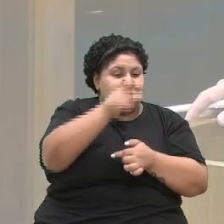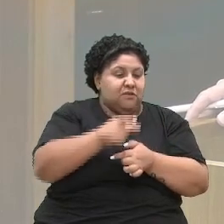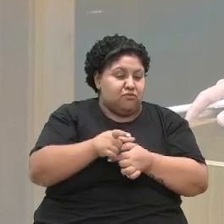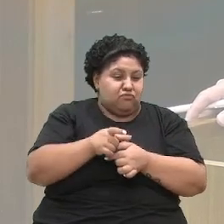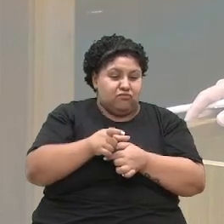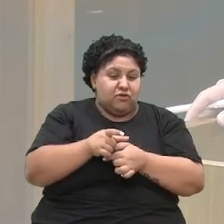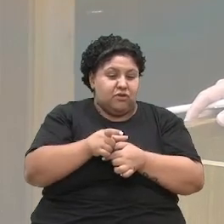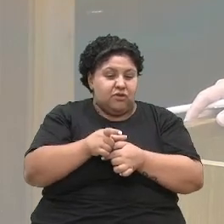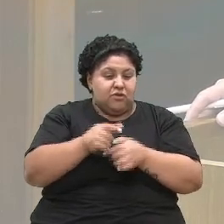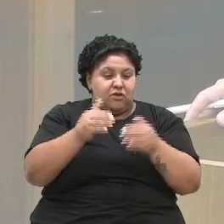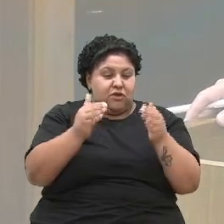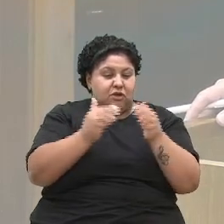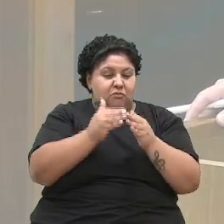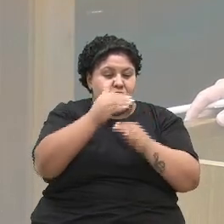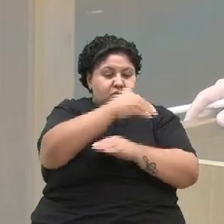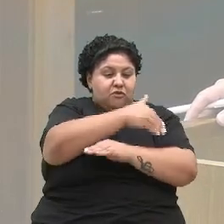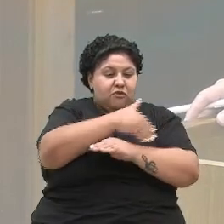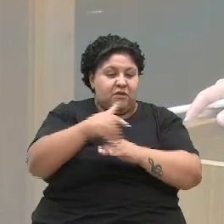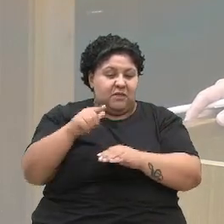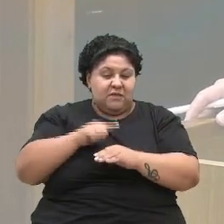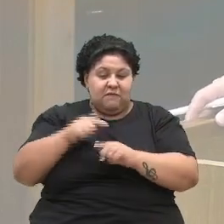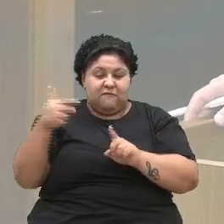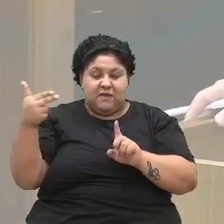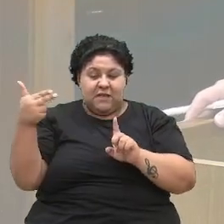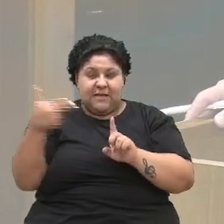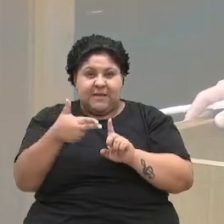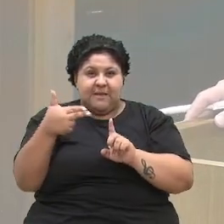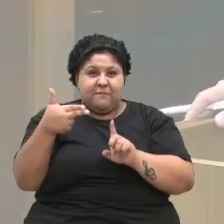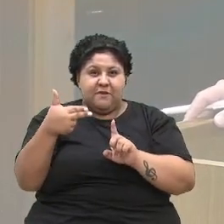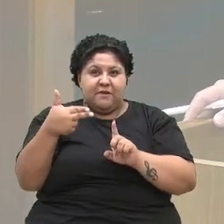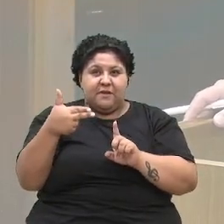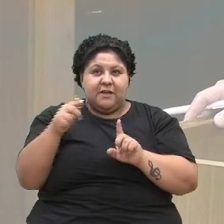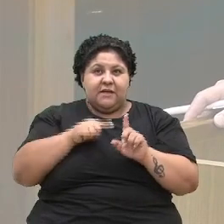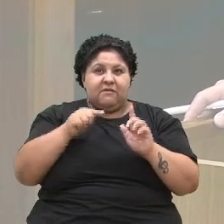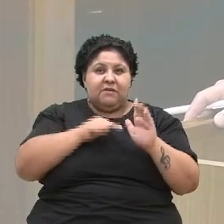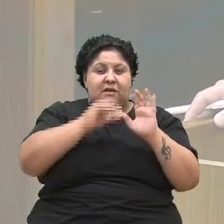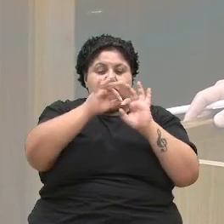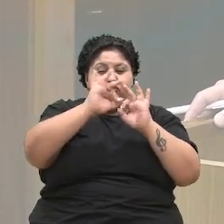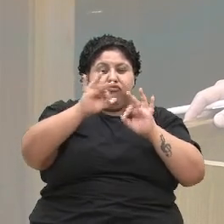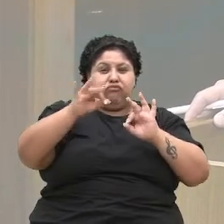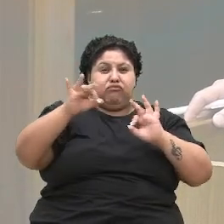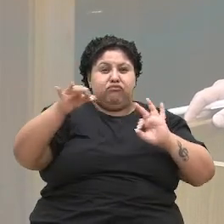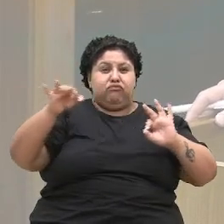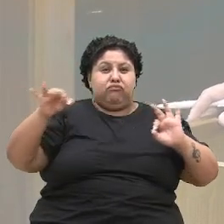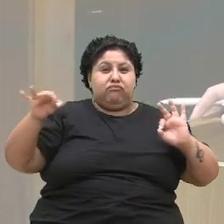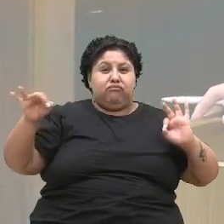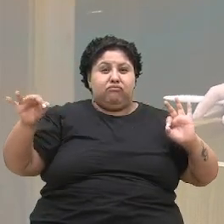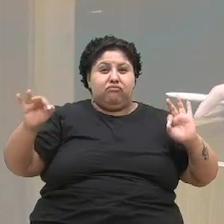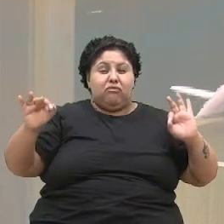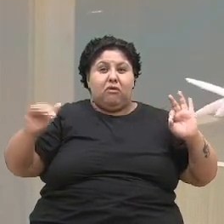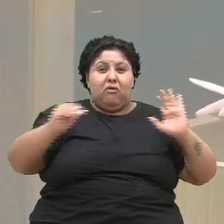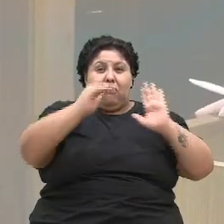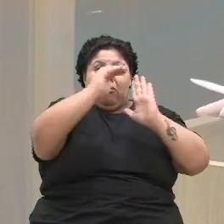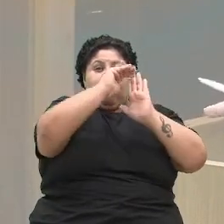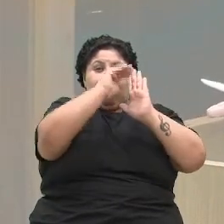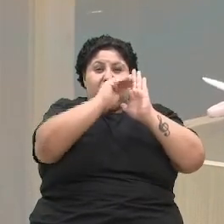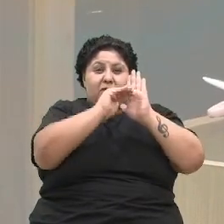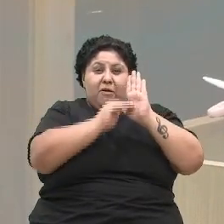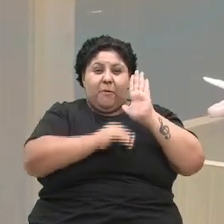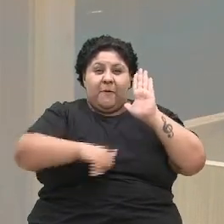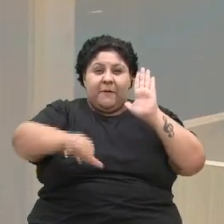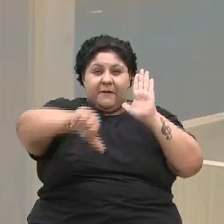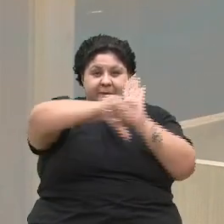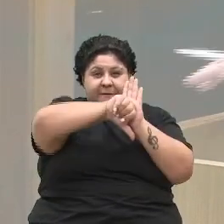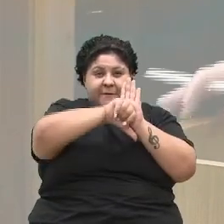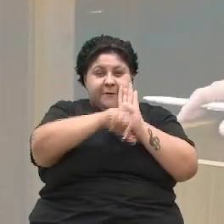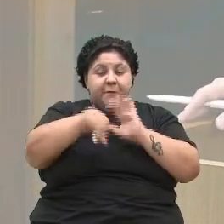de rua e cometeu aquele crime com uma extensa ficha criminal. Nós sabemos que quem vive na rua ou